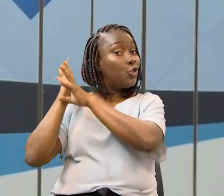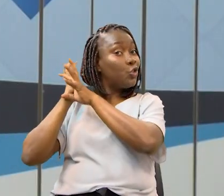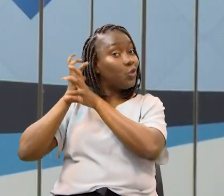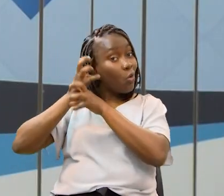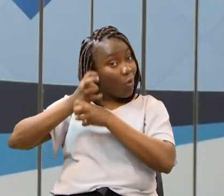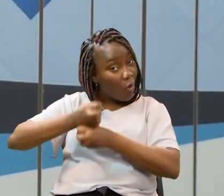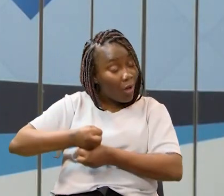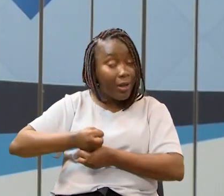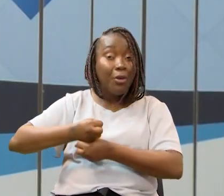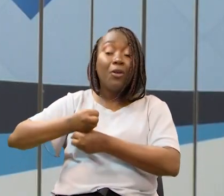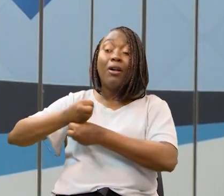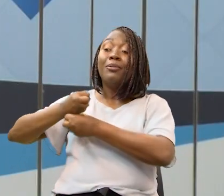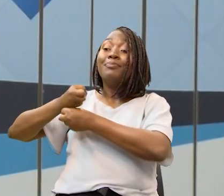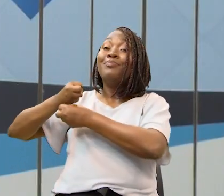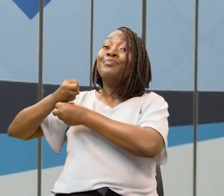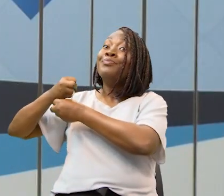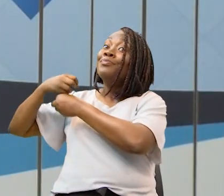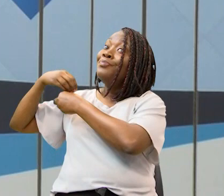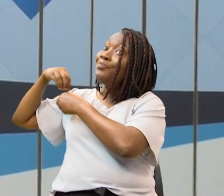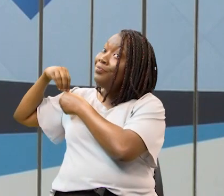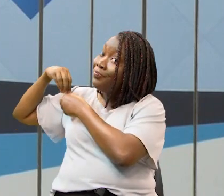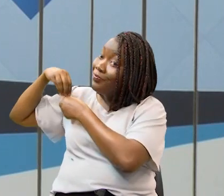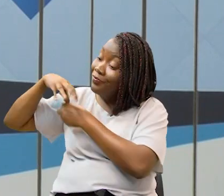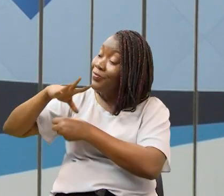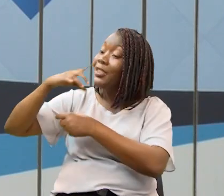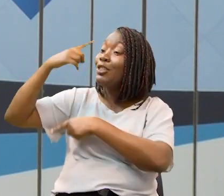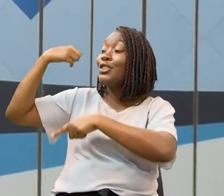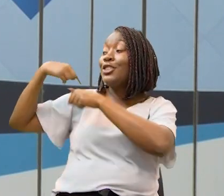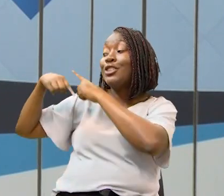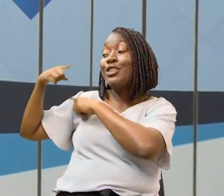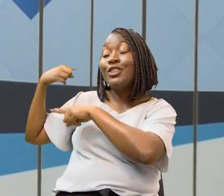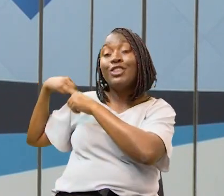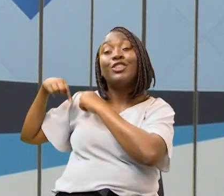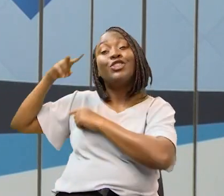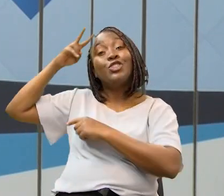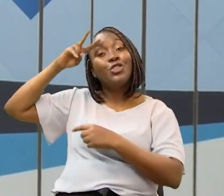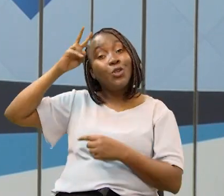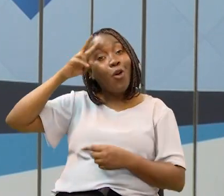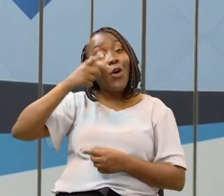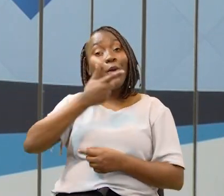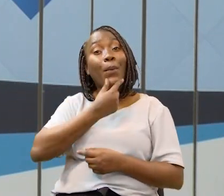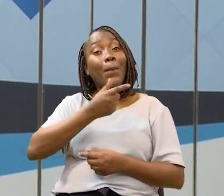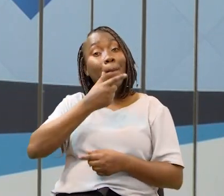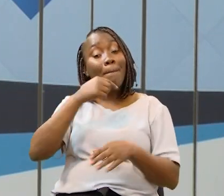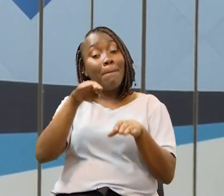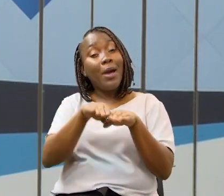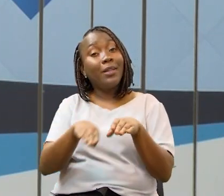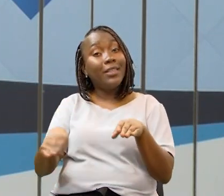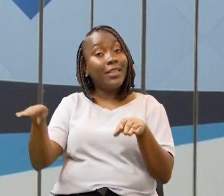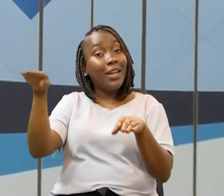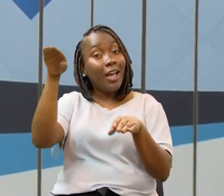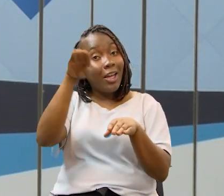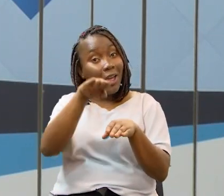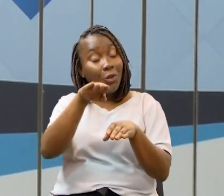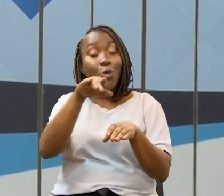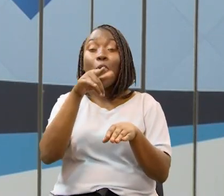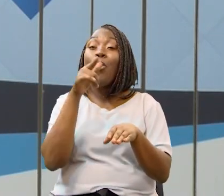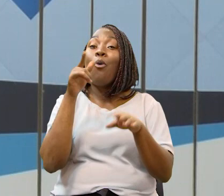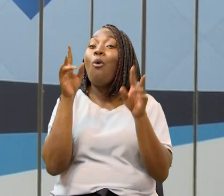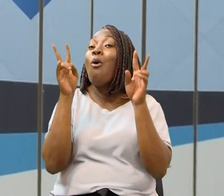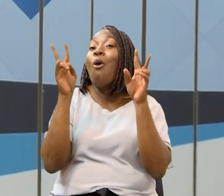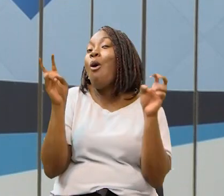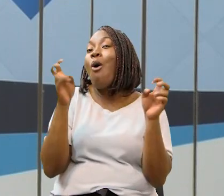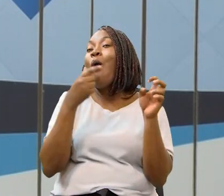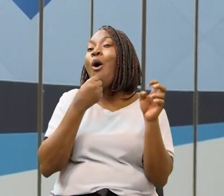né? E vem, obviamente, da nossa história do patriarcado, né? Onde a questão